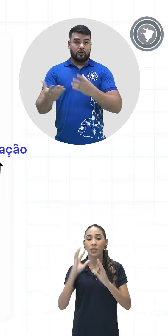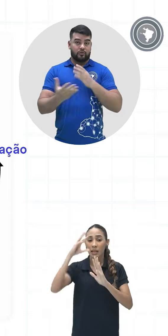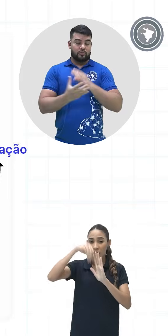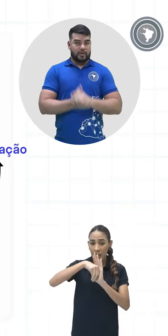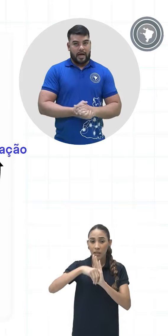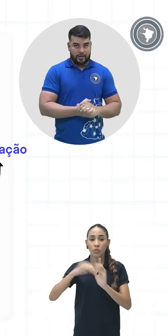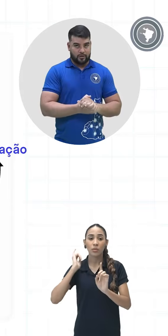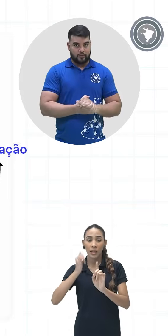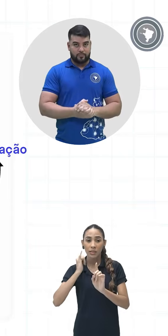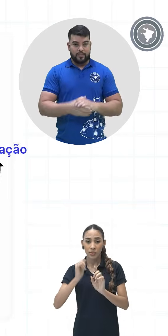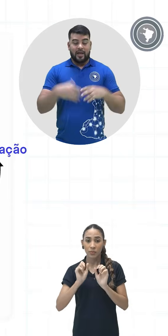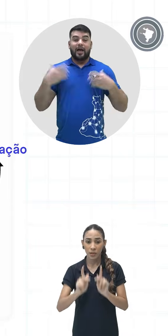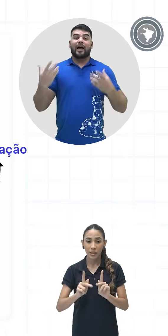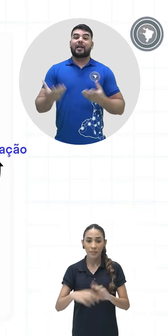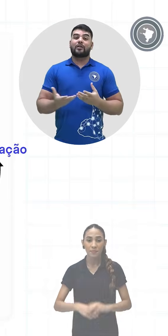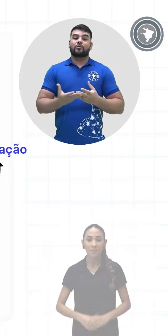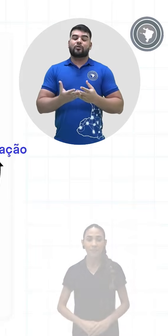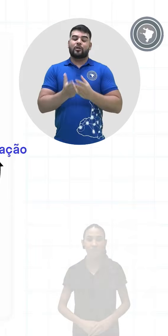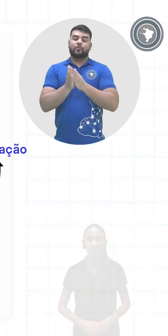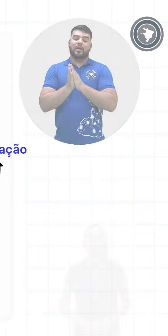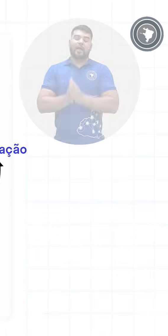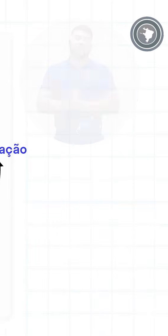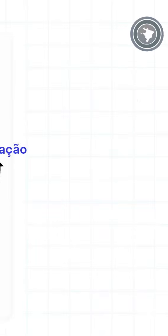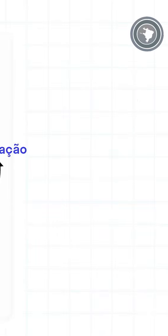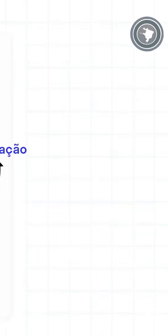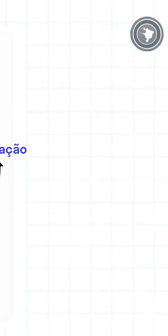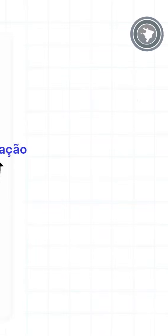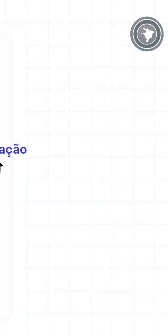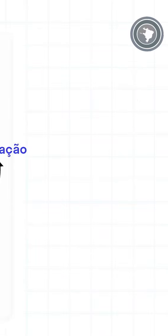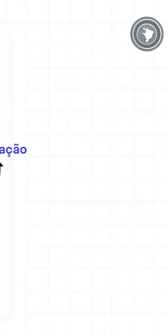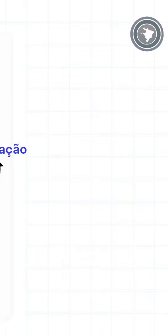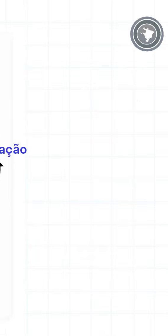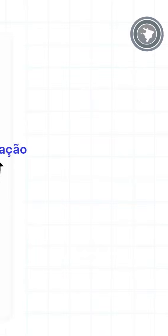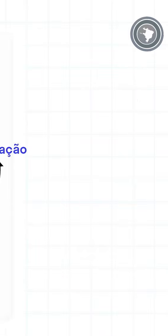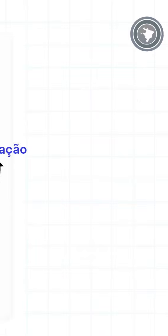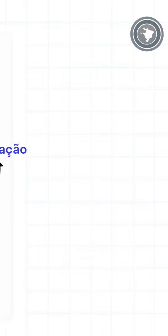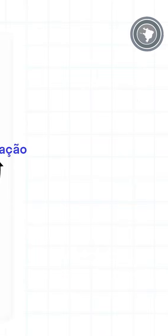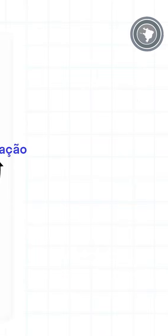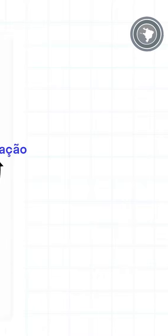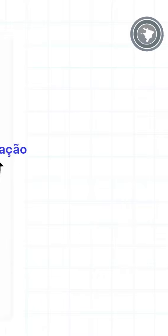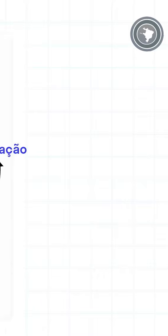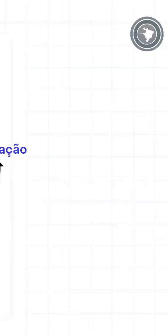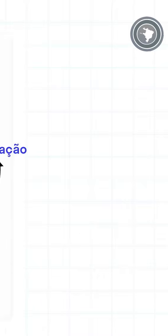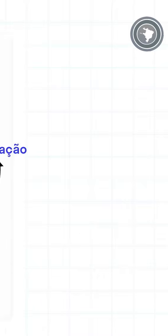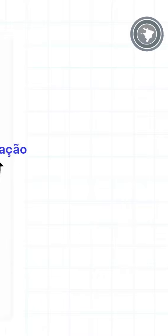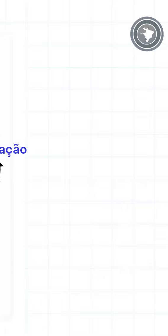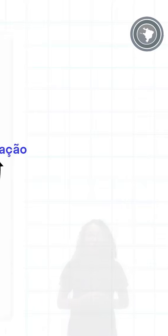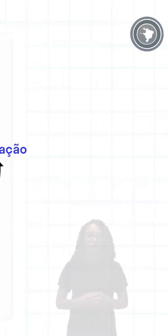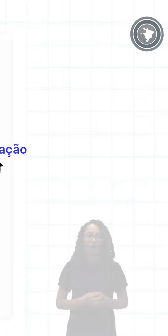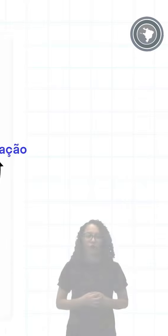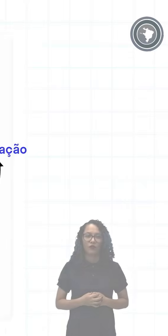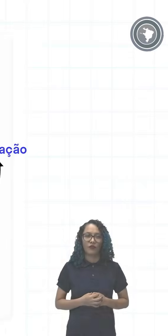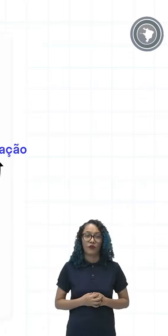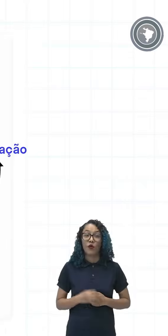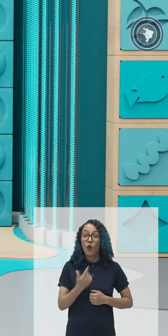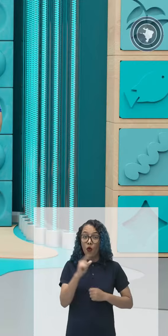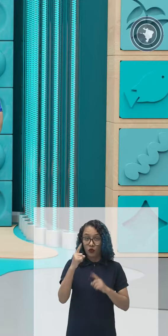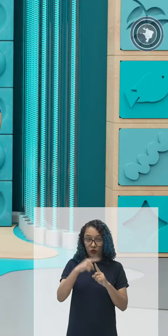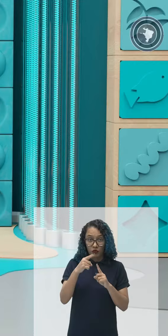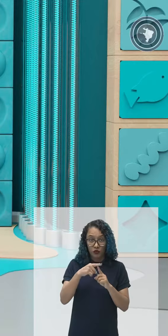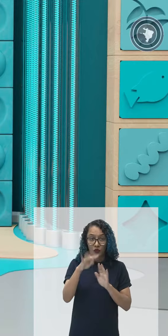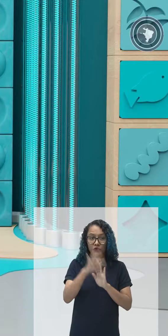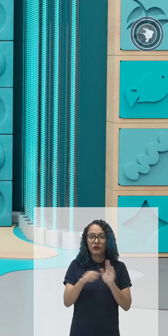todo o texto narrativo. Além do tipo narrativo, nós temos também outro tipo textual importante, que